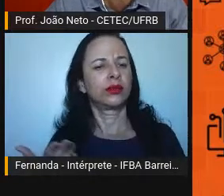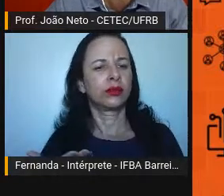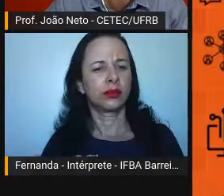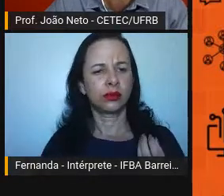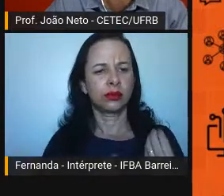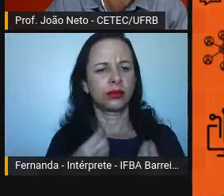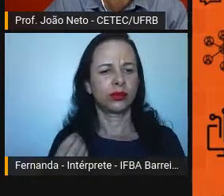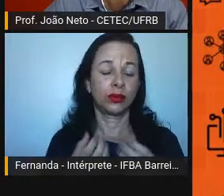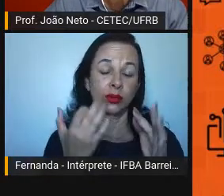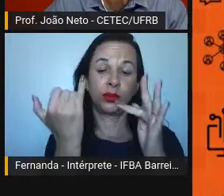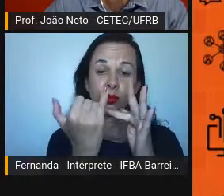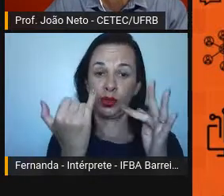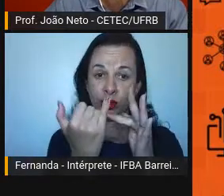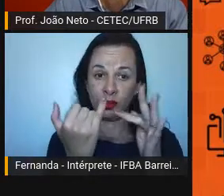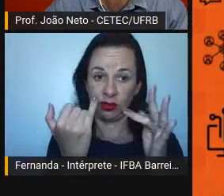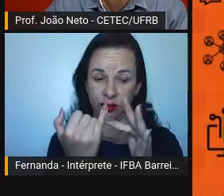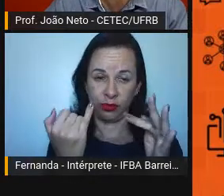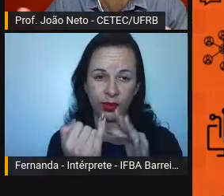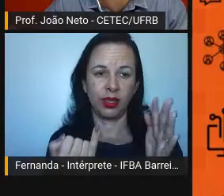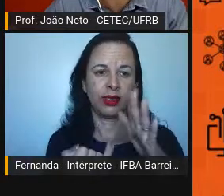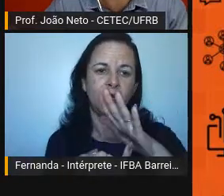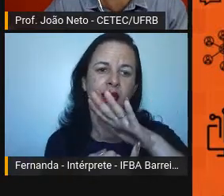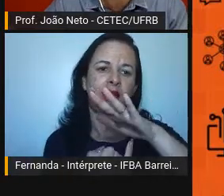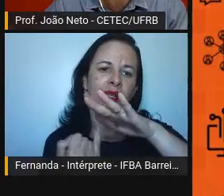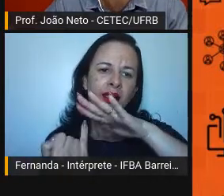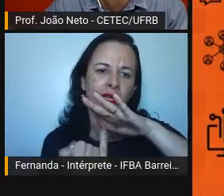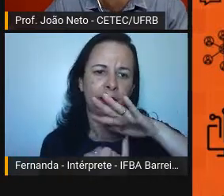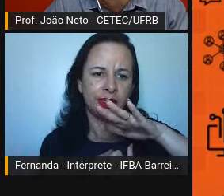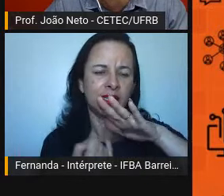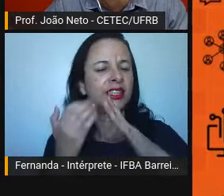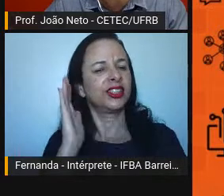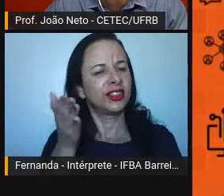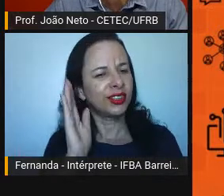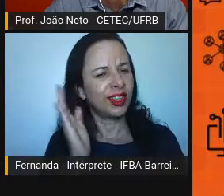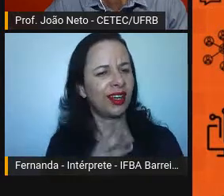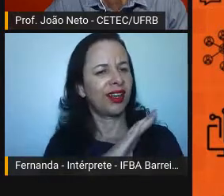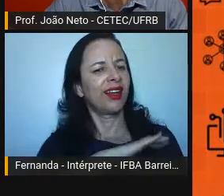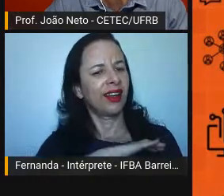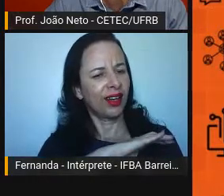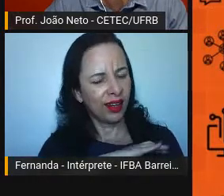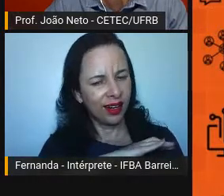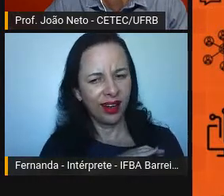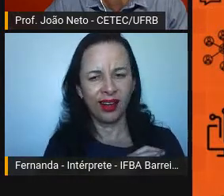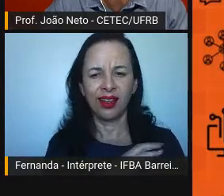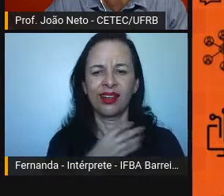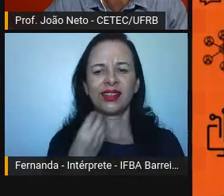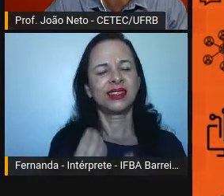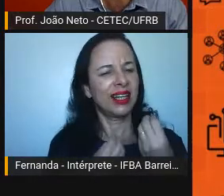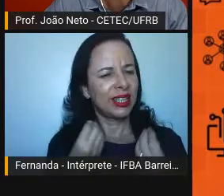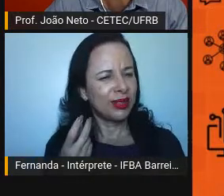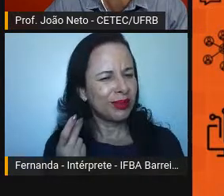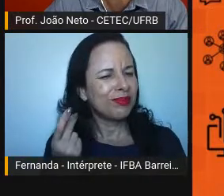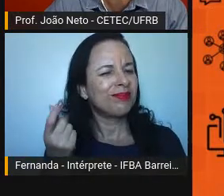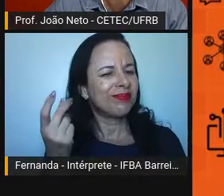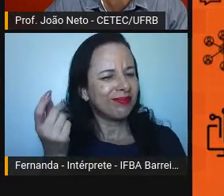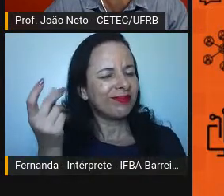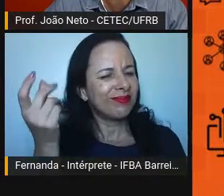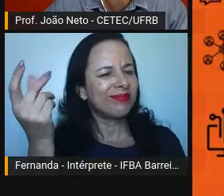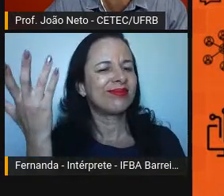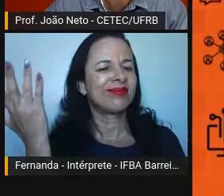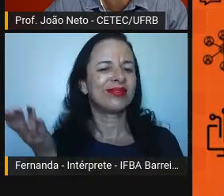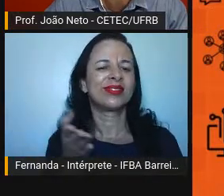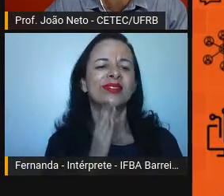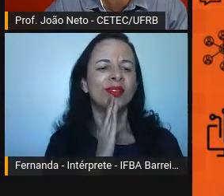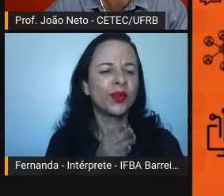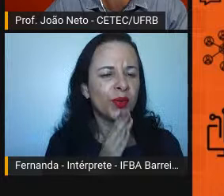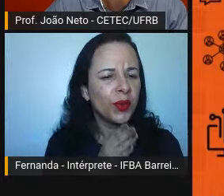que o IFBA Camaçari já é um colega digamos assim algum tempo eu conheci tive a